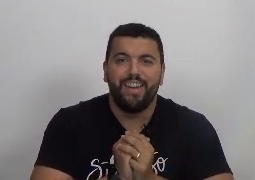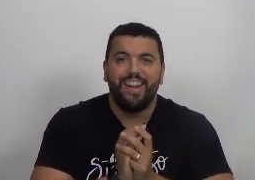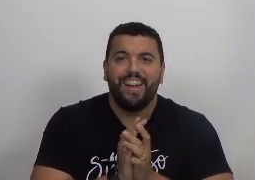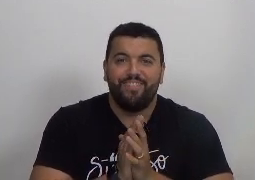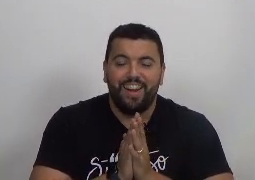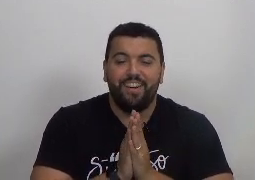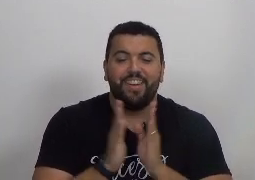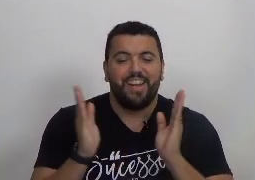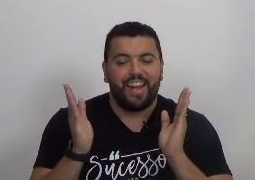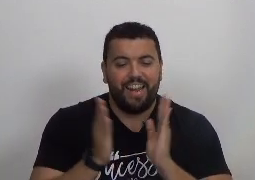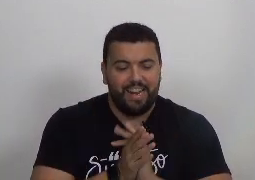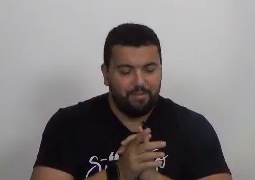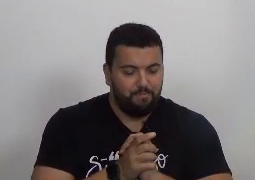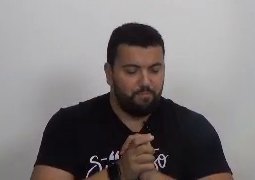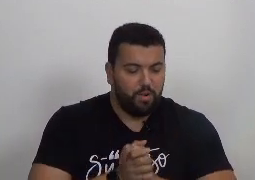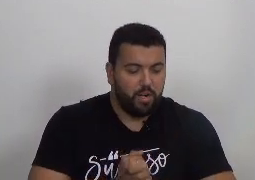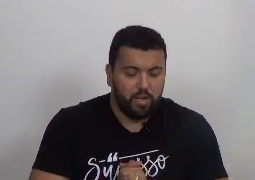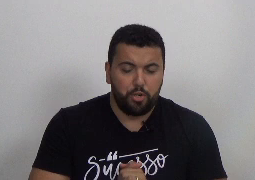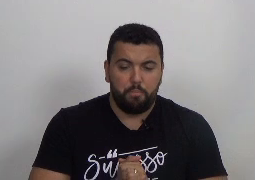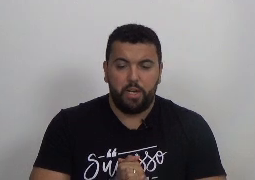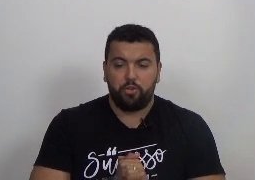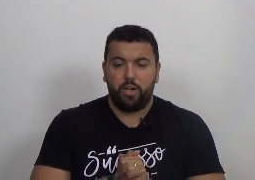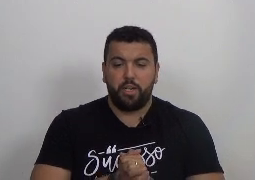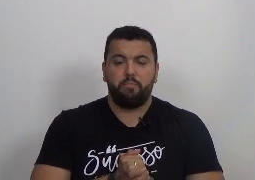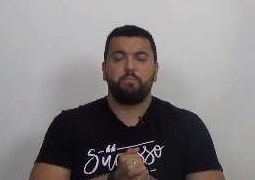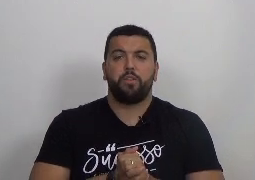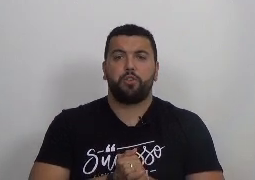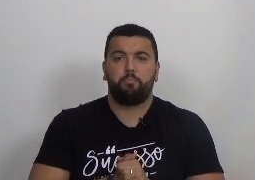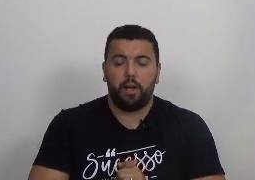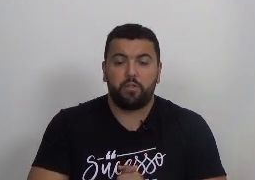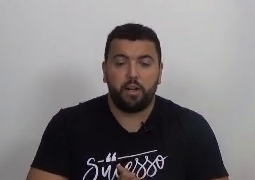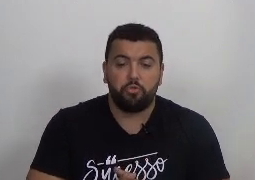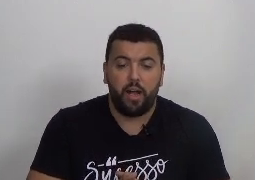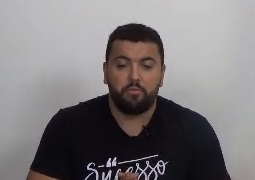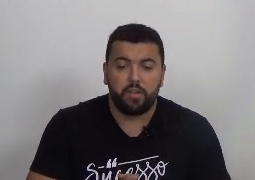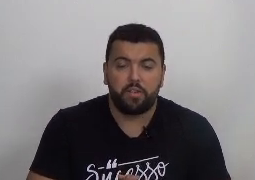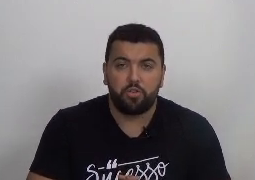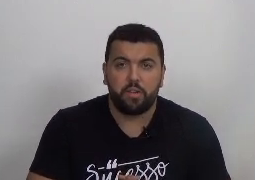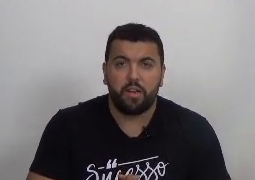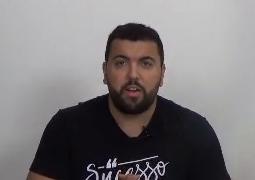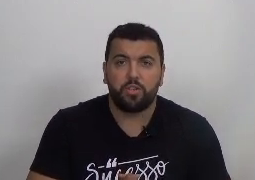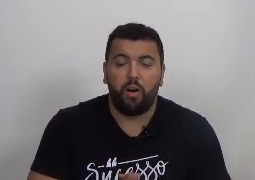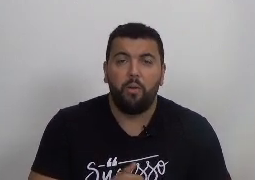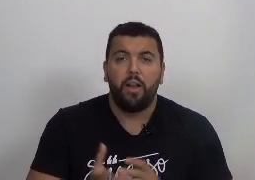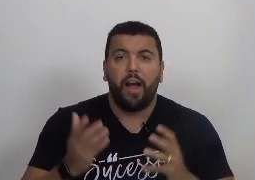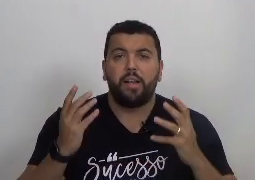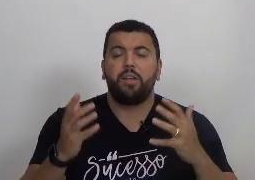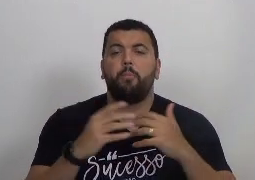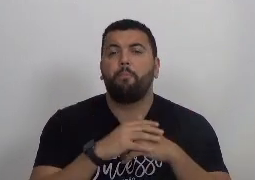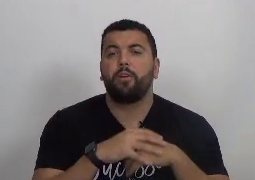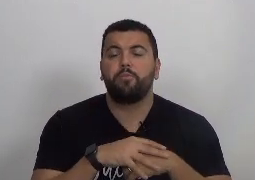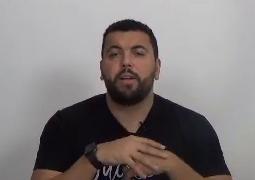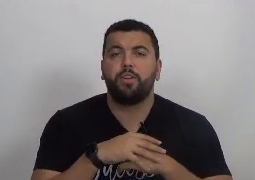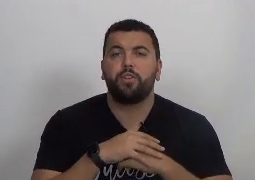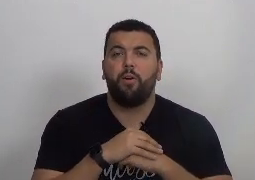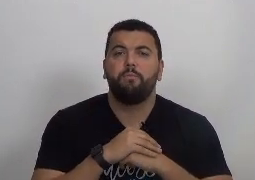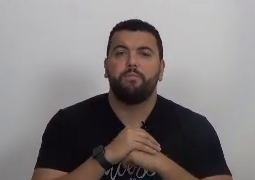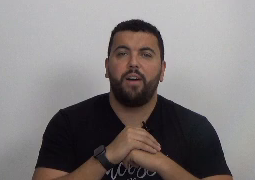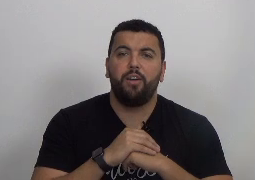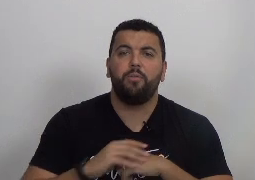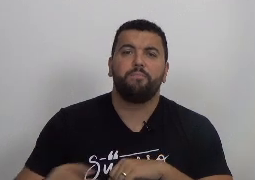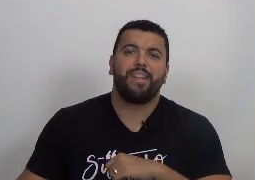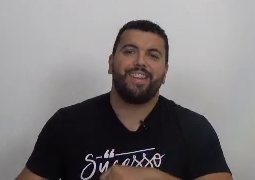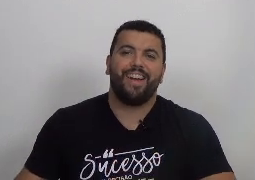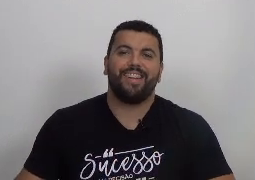galera show de bola valeu galera um grande beijo aí espero te ajudar vocês com essa questão até uma próxima